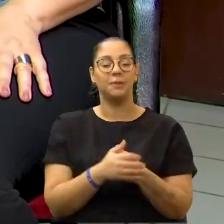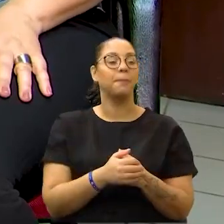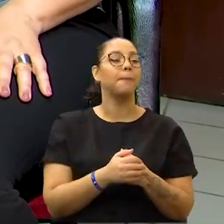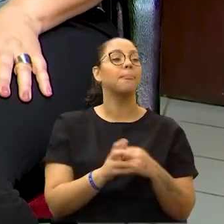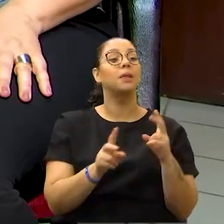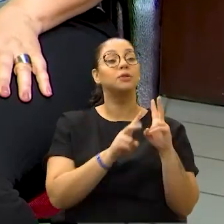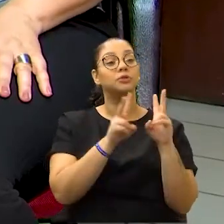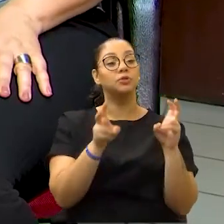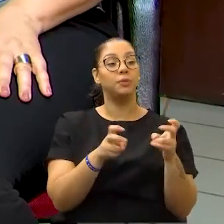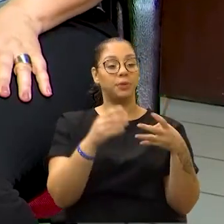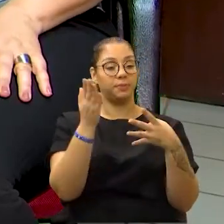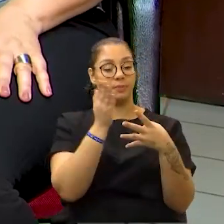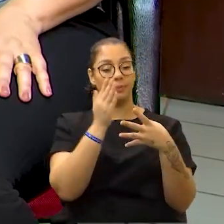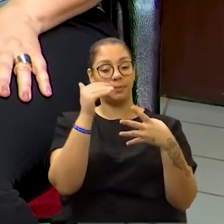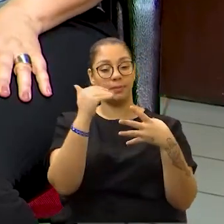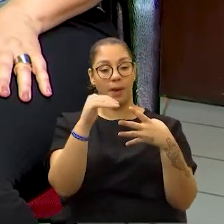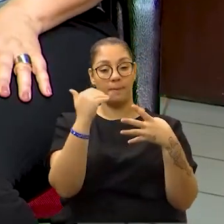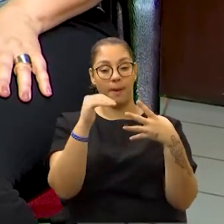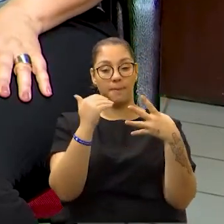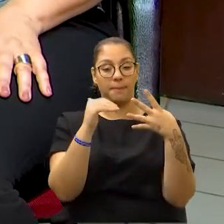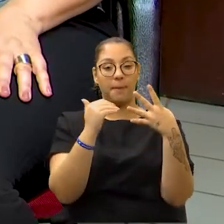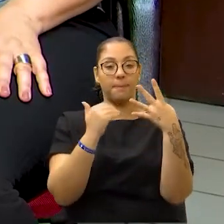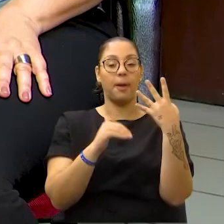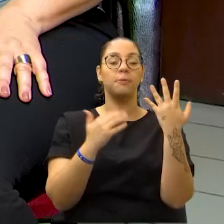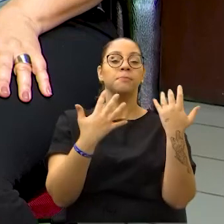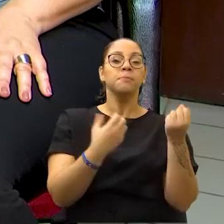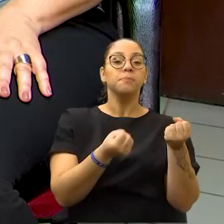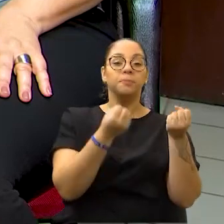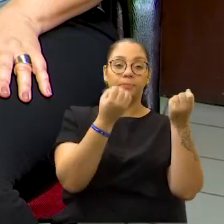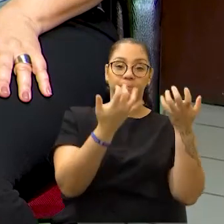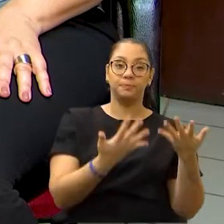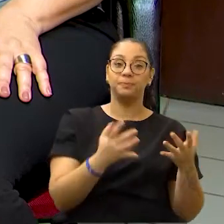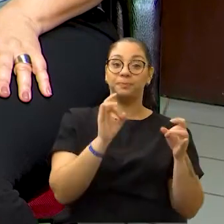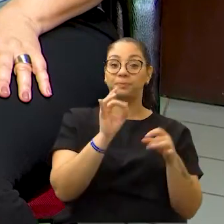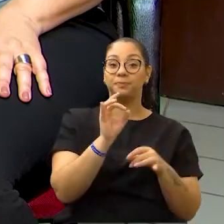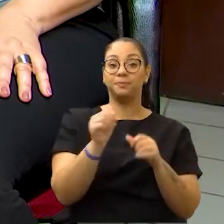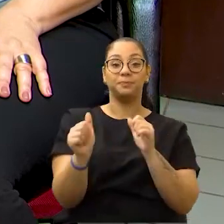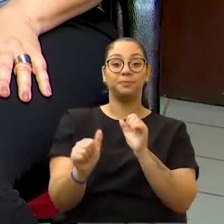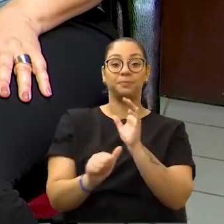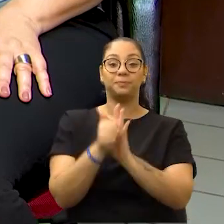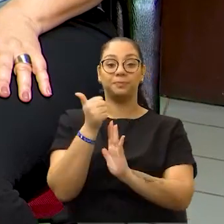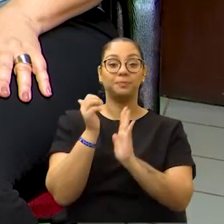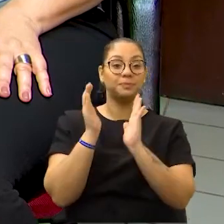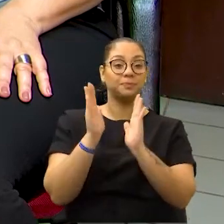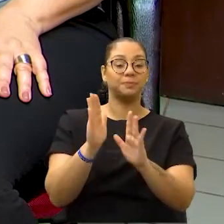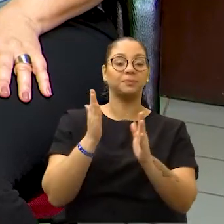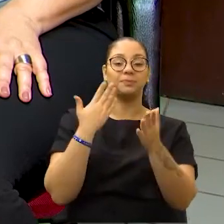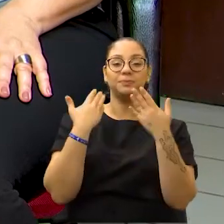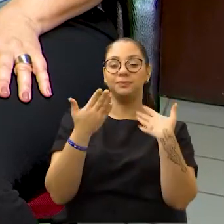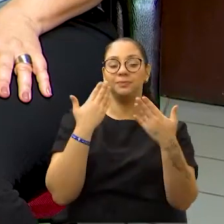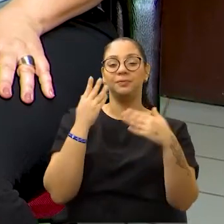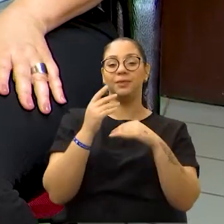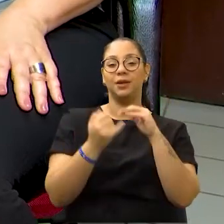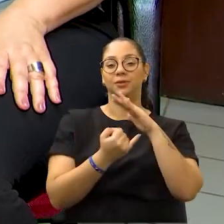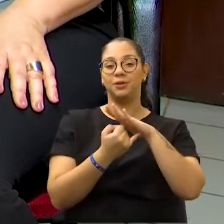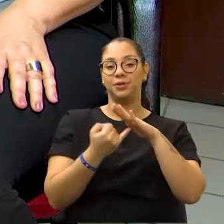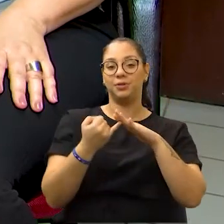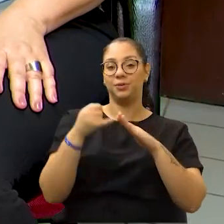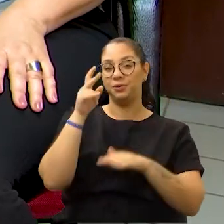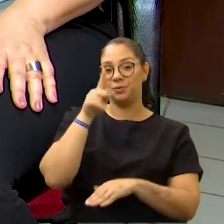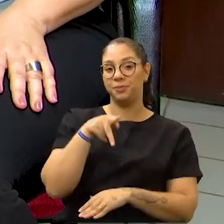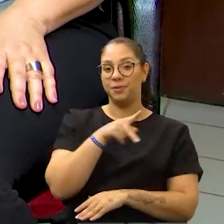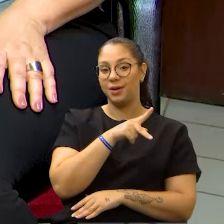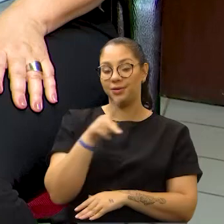E sobre esses eixos a gente vai conversar ainda. Essa é só a primeira parte aqui do bate-papo no Instituto Padre